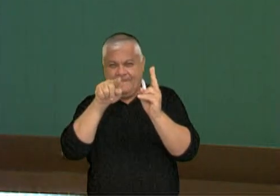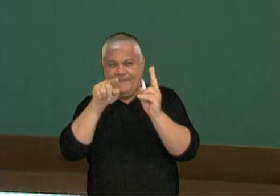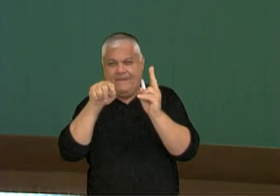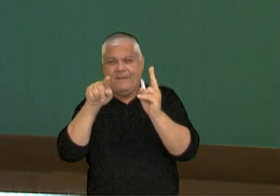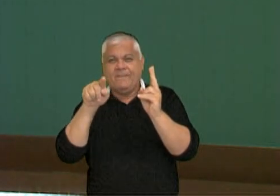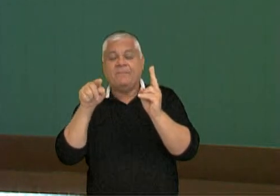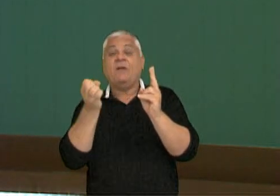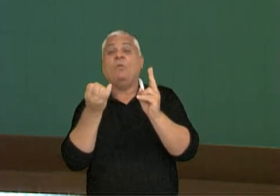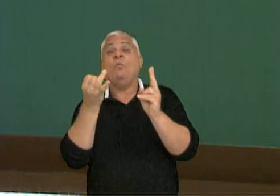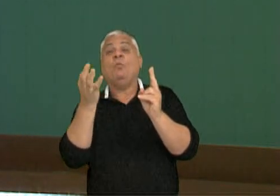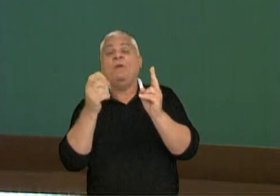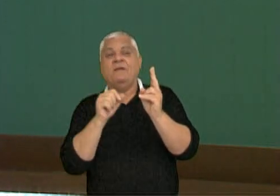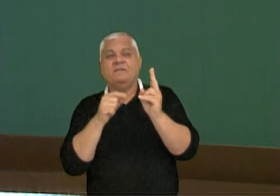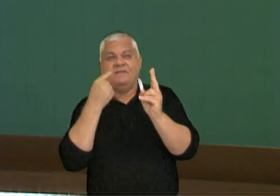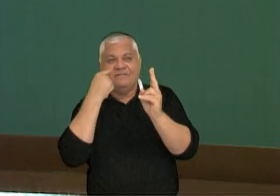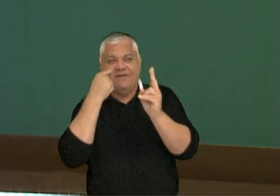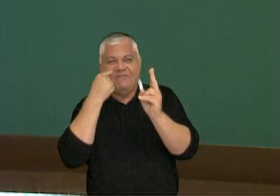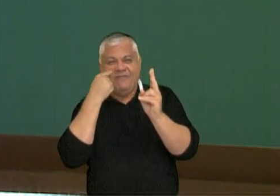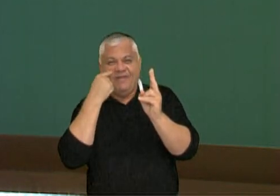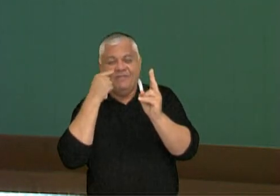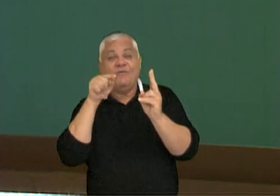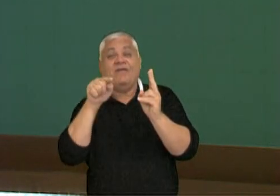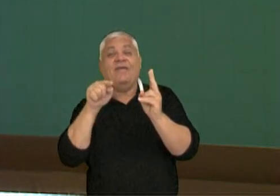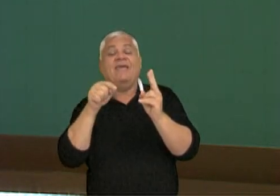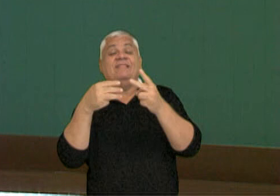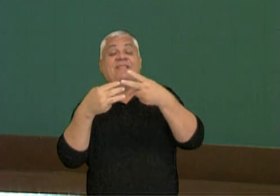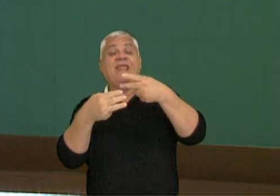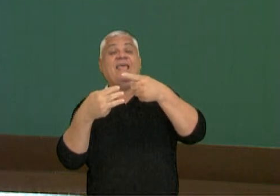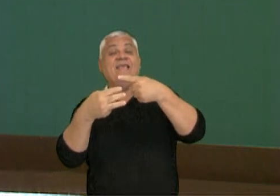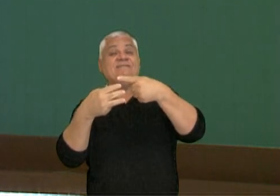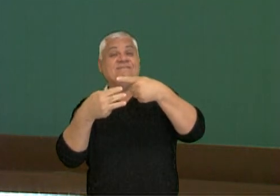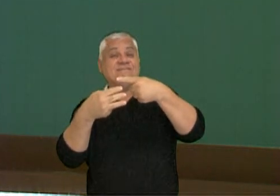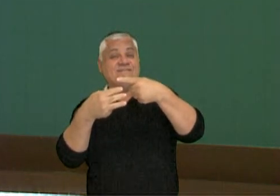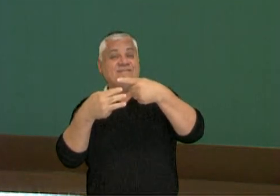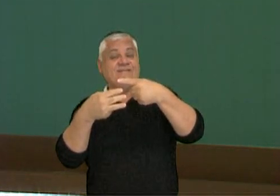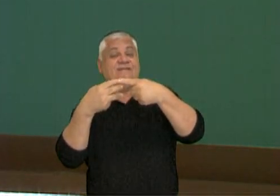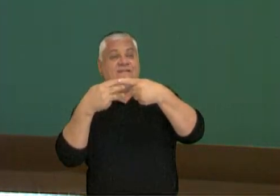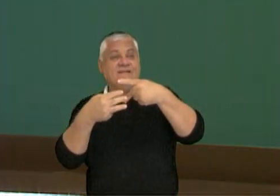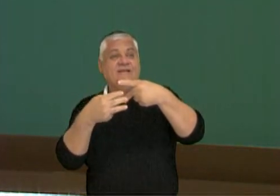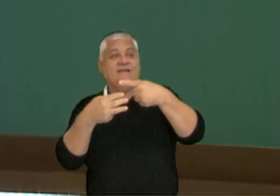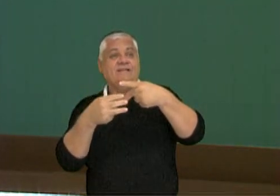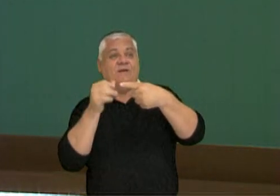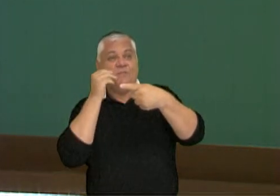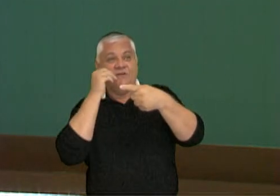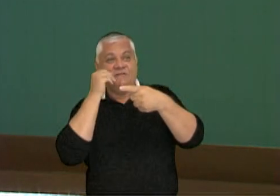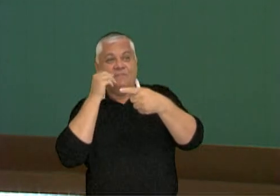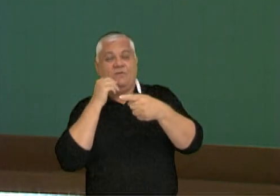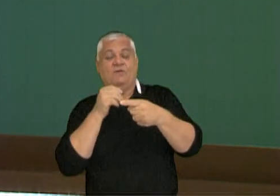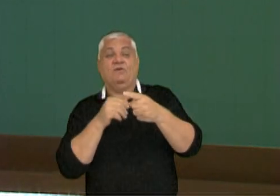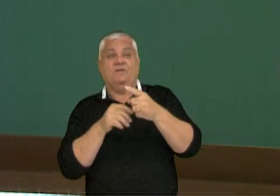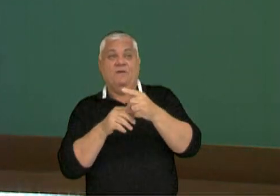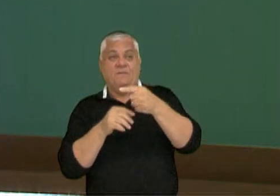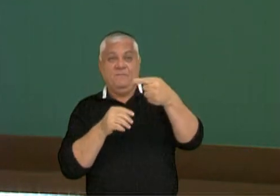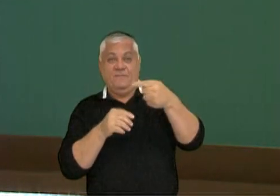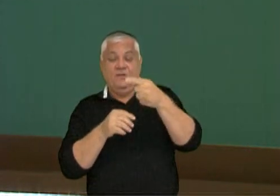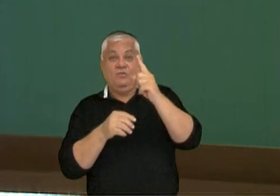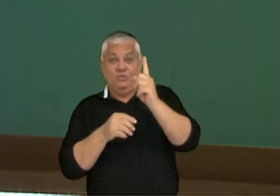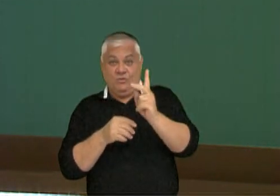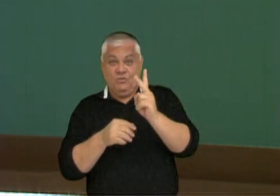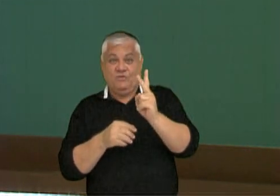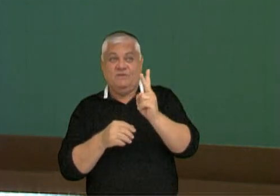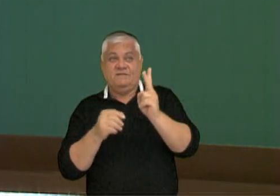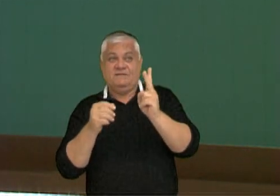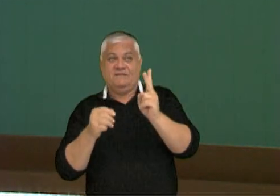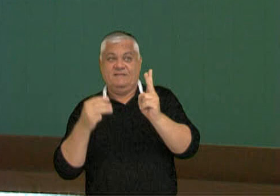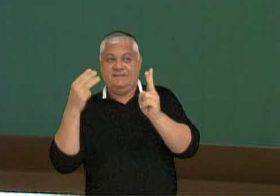eu faço? Ó, vocês estão vendo que o denominador é 3? É 3. Então eu vou pegar esse espacinho entre 2 e